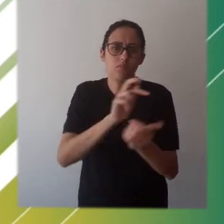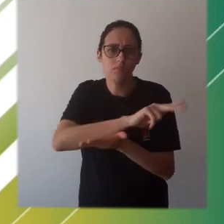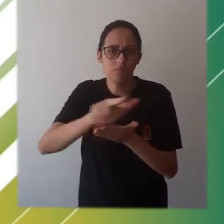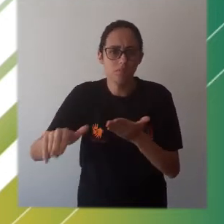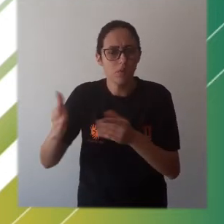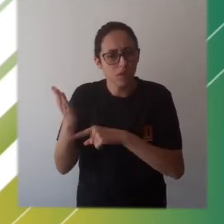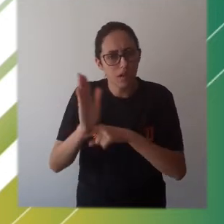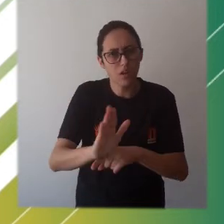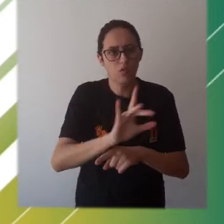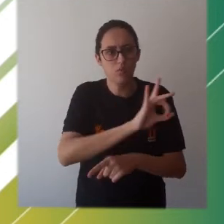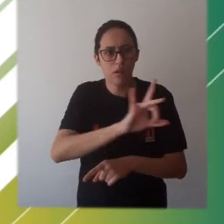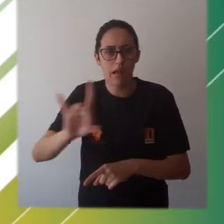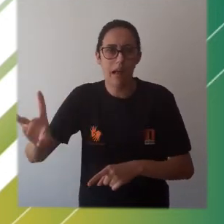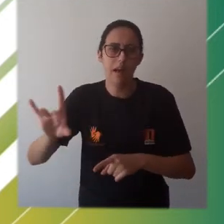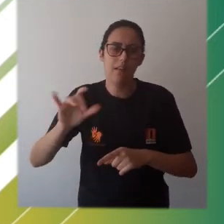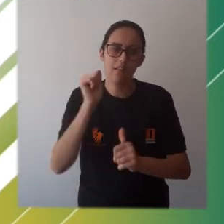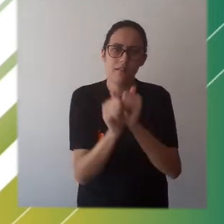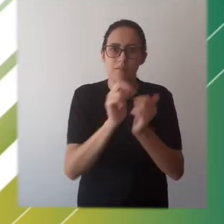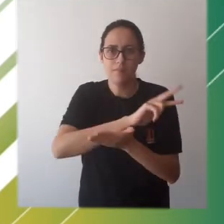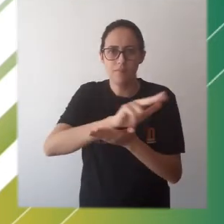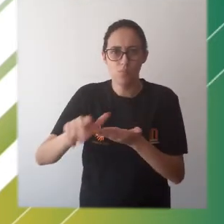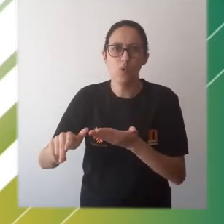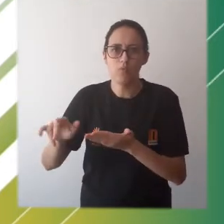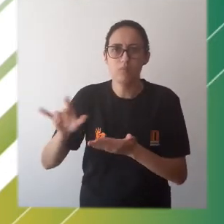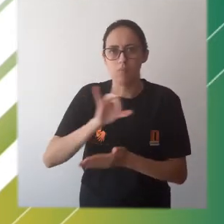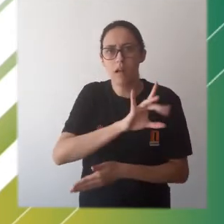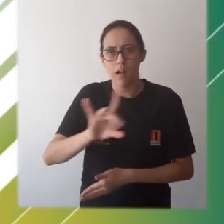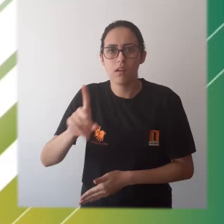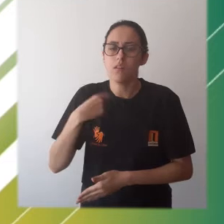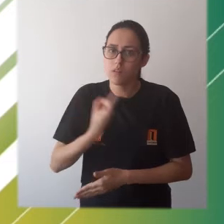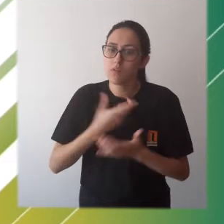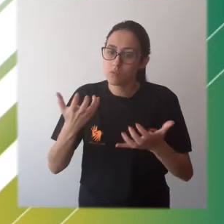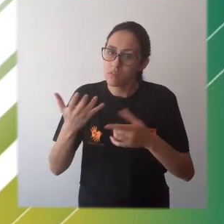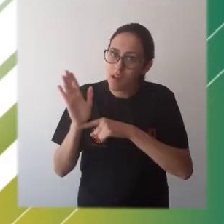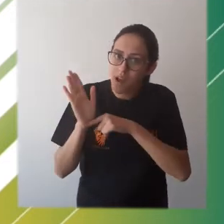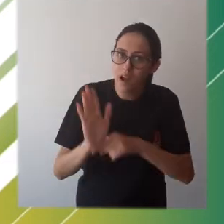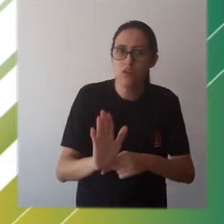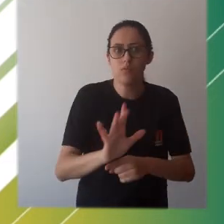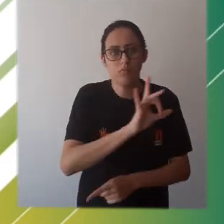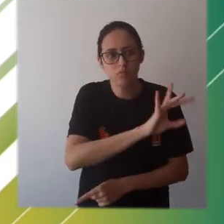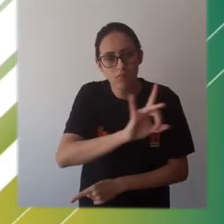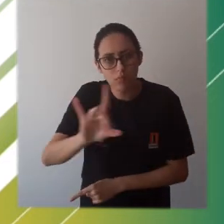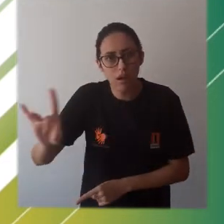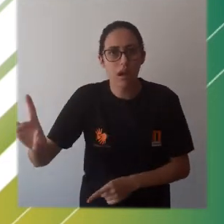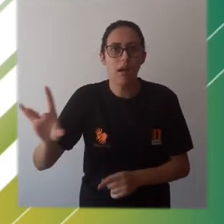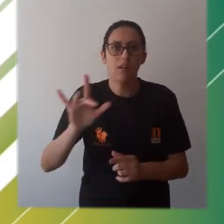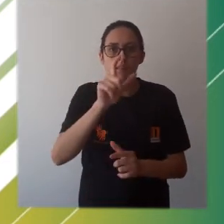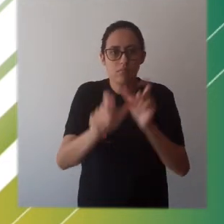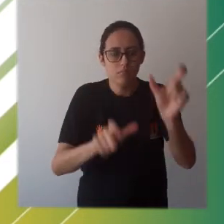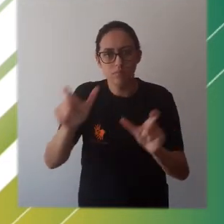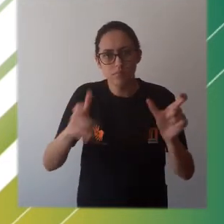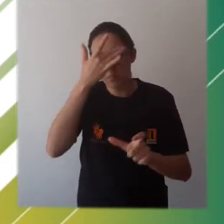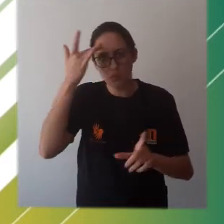com bolsas específicas para cada esporte. Então, a gente também está trabalhando para que tenhamos bolsas específicas para